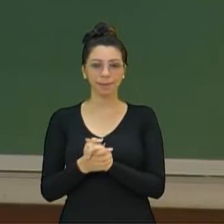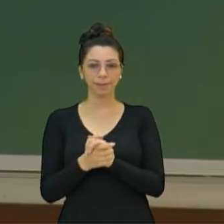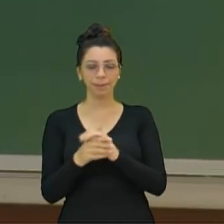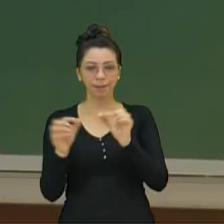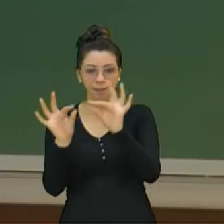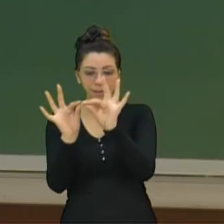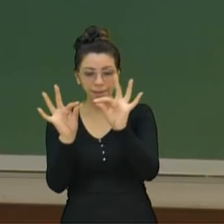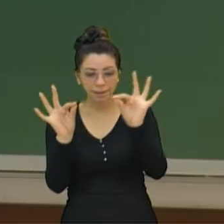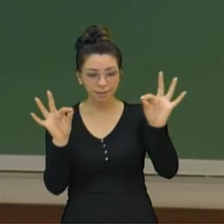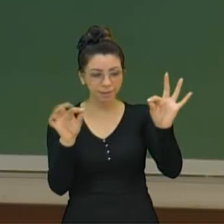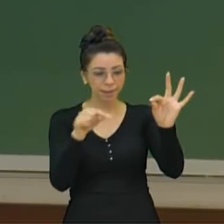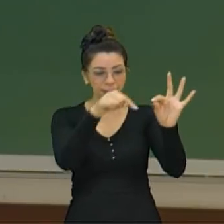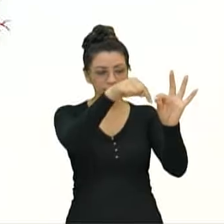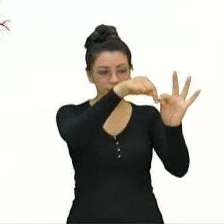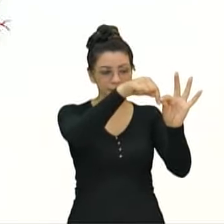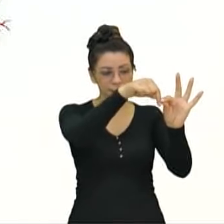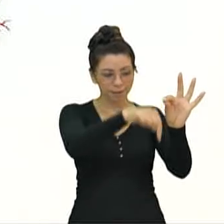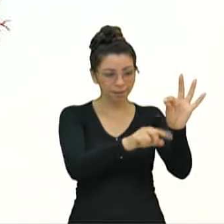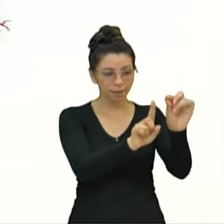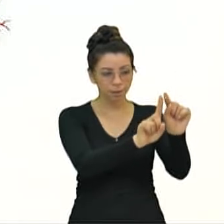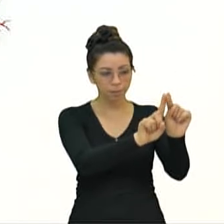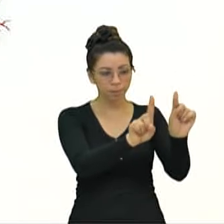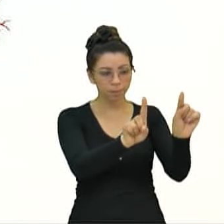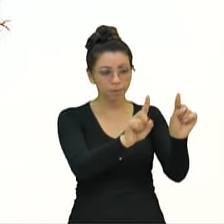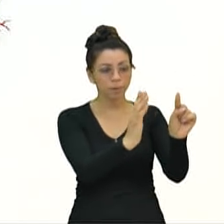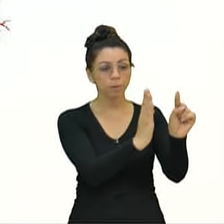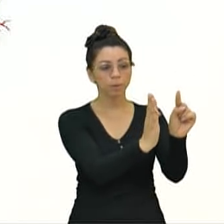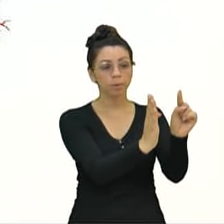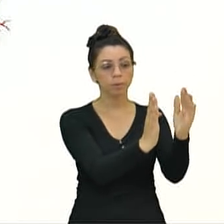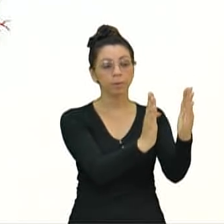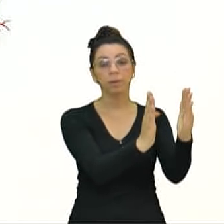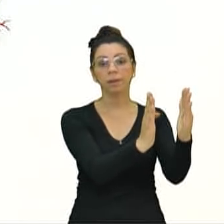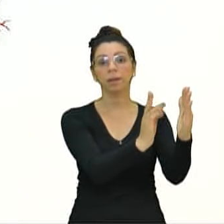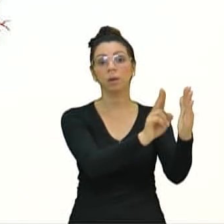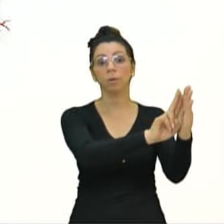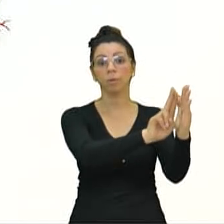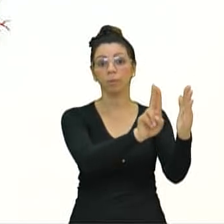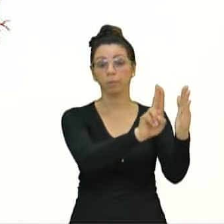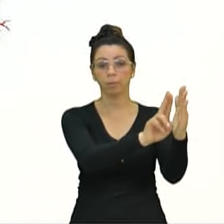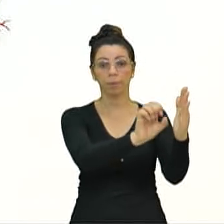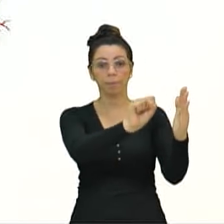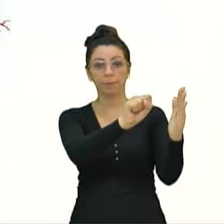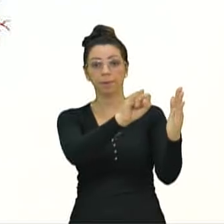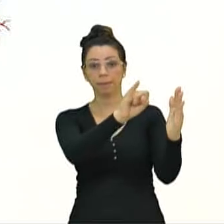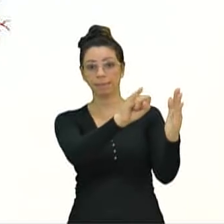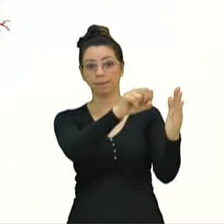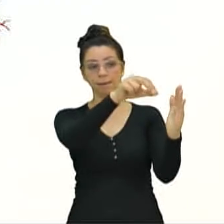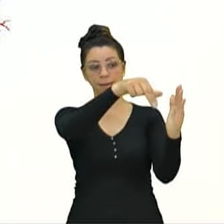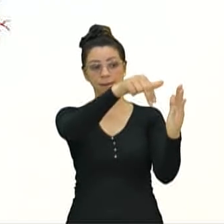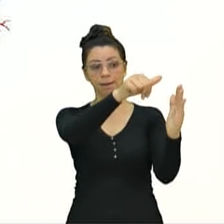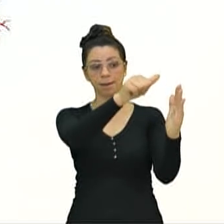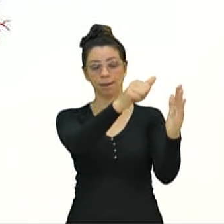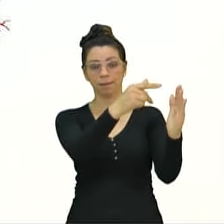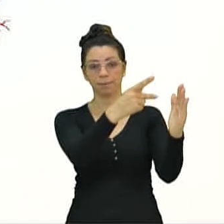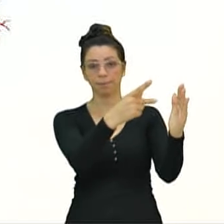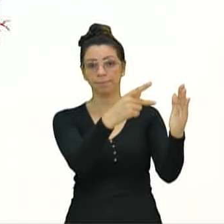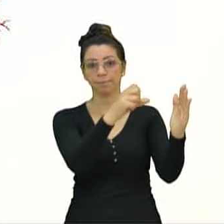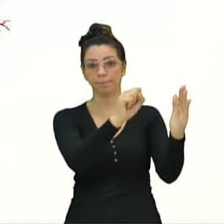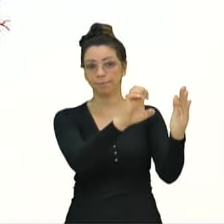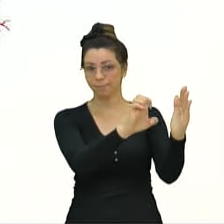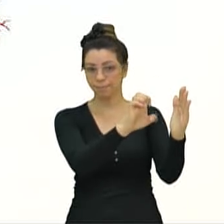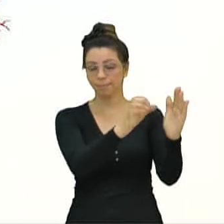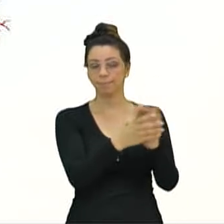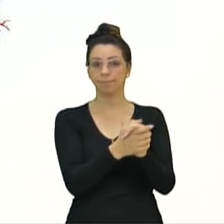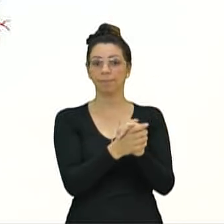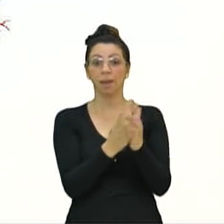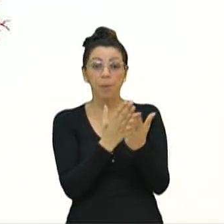sinapse. É a região aonde um neurônio termina, o axônio de um, e começa outro, os seus dendritos.